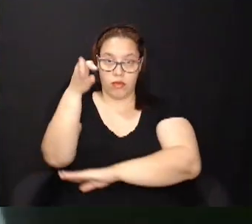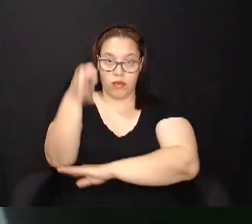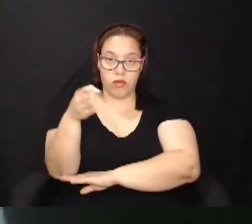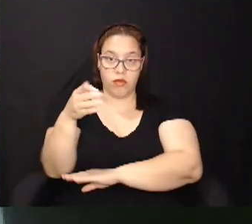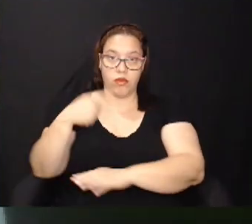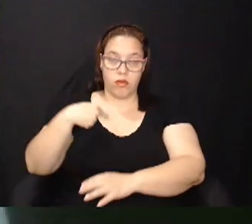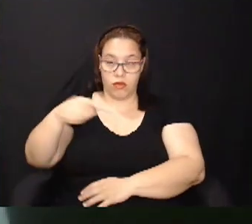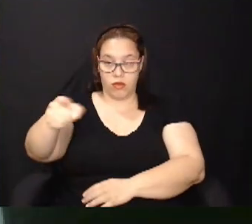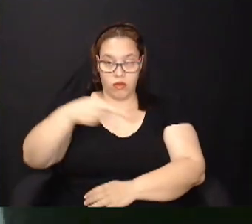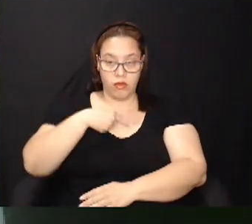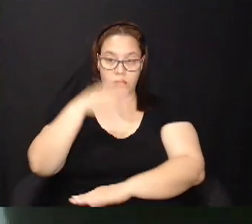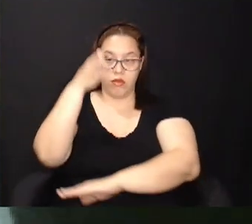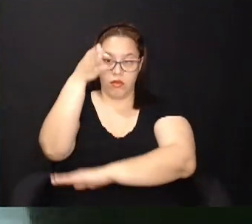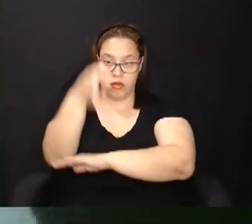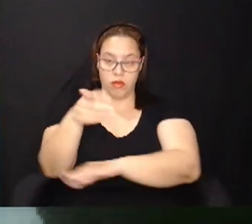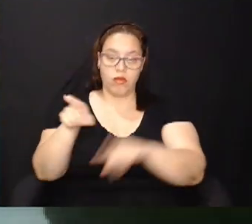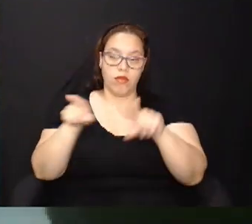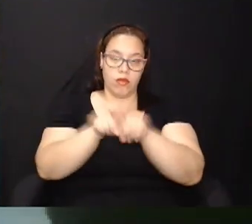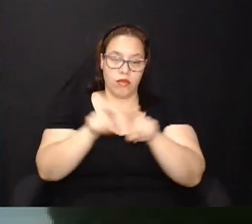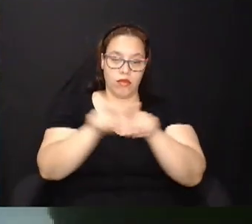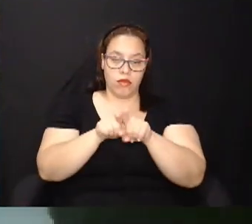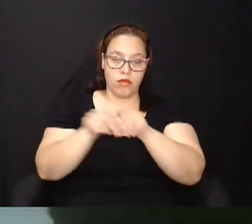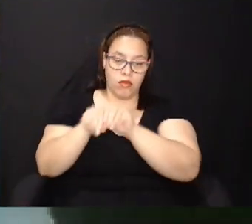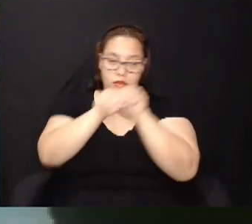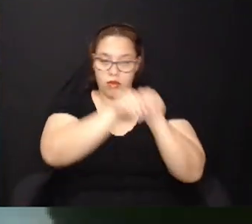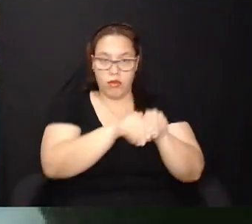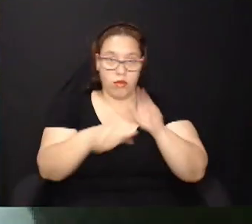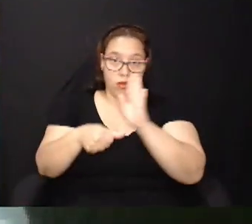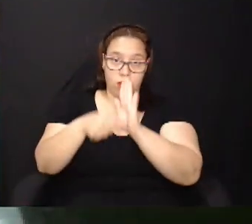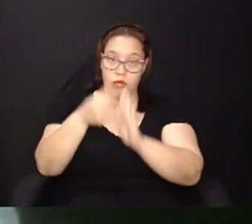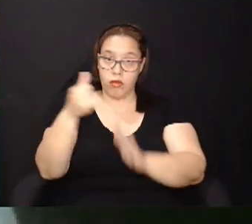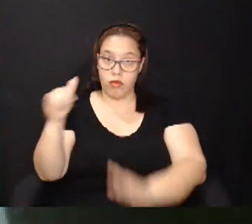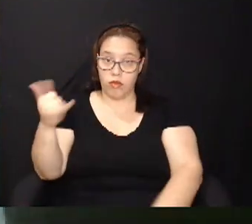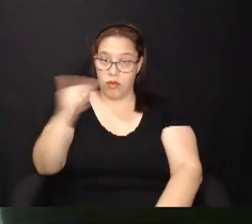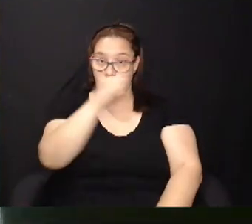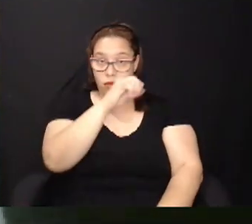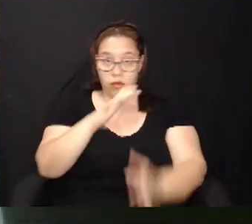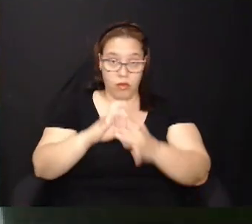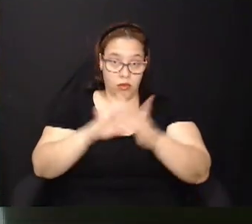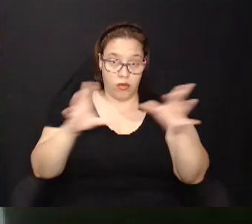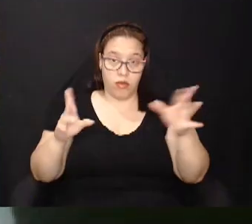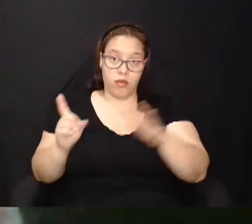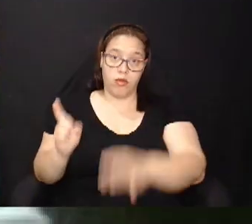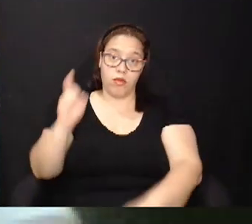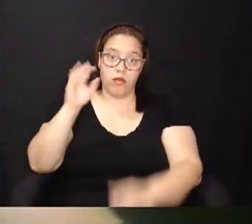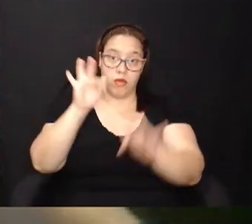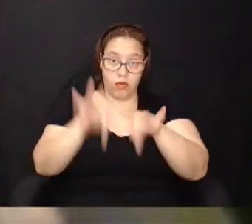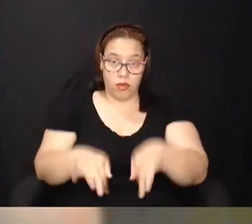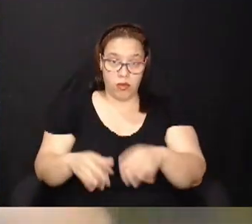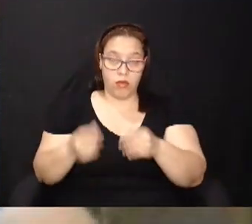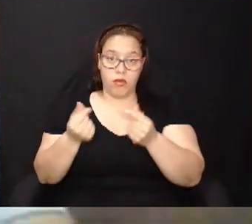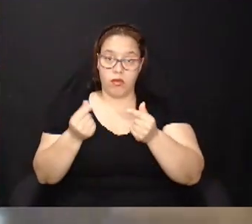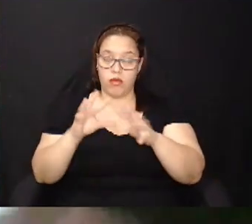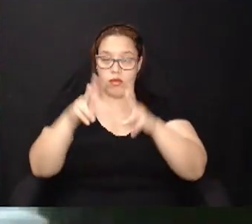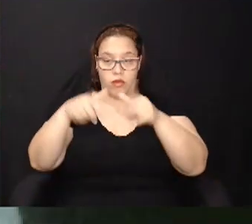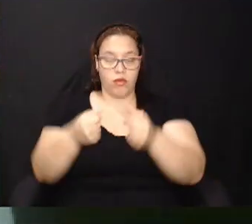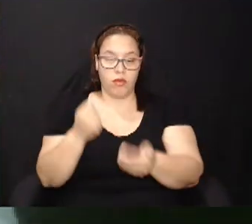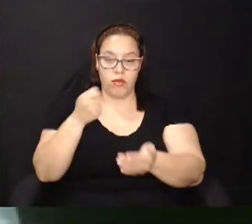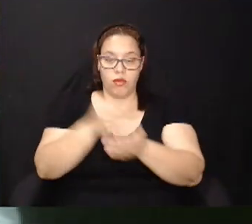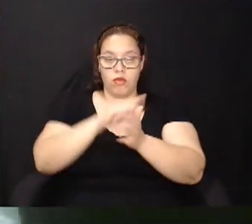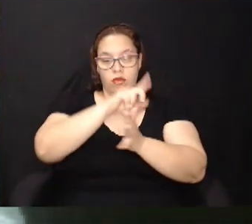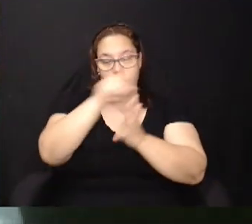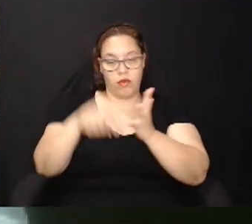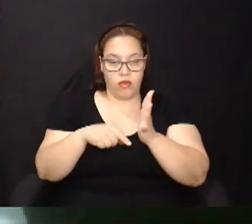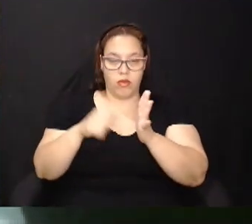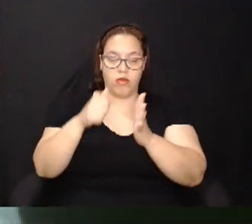e também reacomodação no primeiro voo disponível para o seu destino ou reembolso integral. Então te dá essa série de direitos.